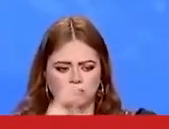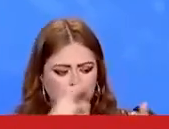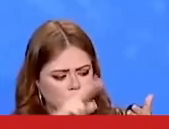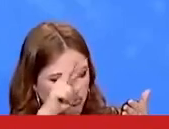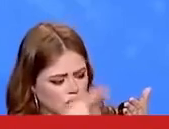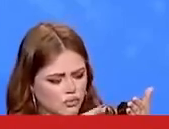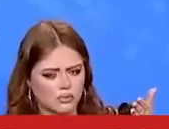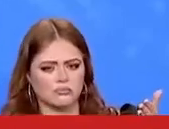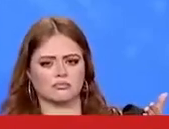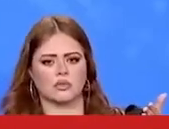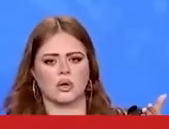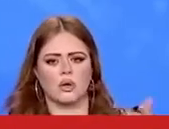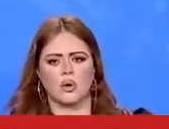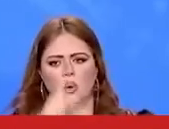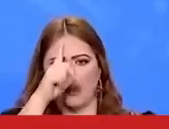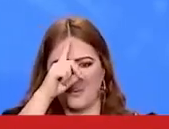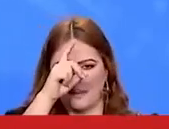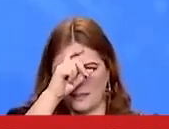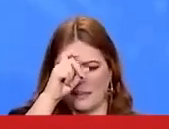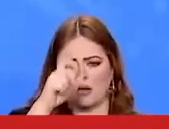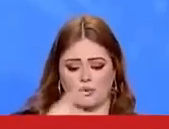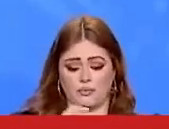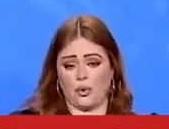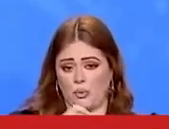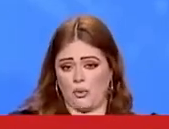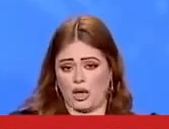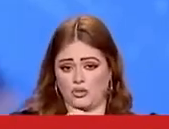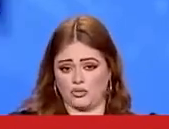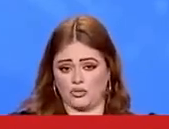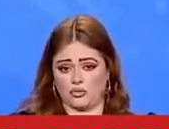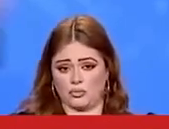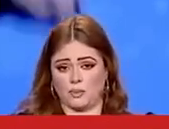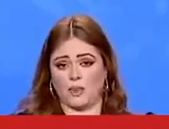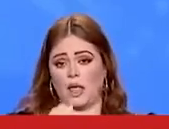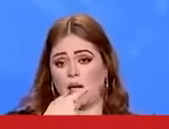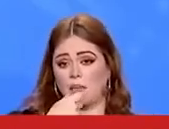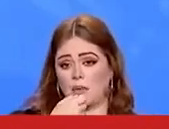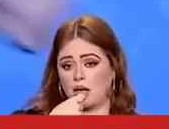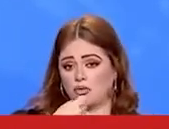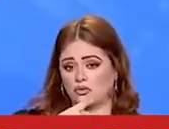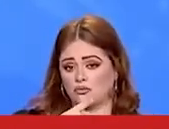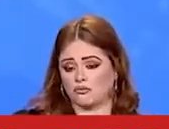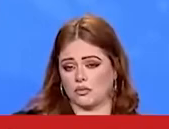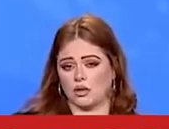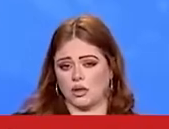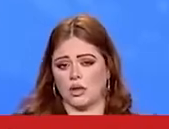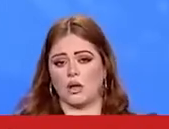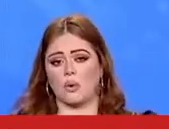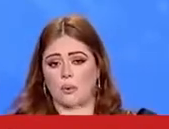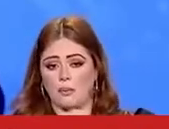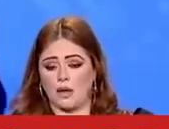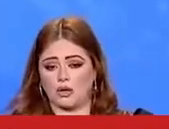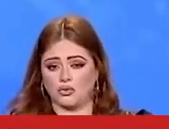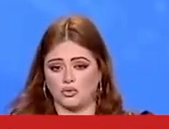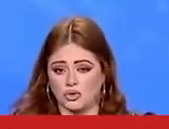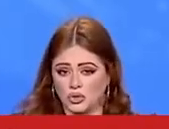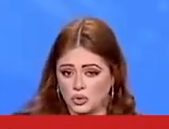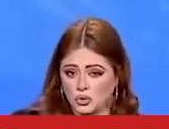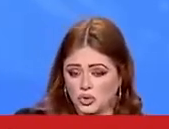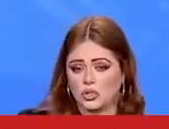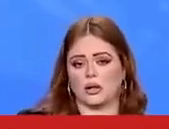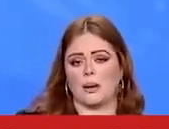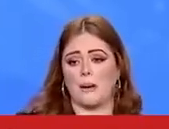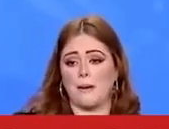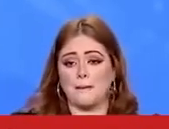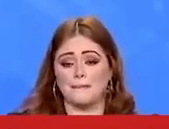dá o remédio, o médico faz a cirurgia. Mas quem cuida da gente o resto do dia é